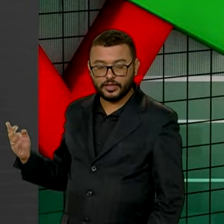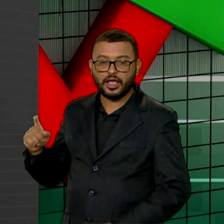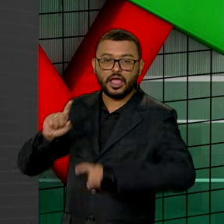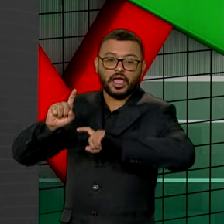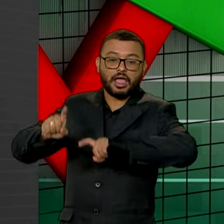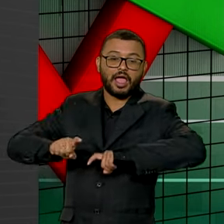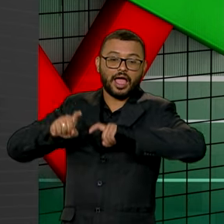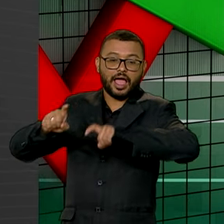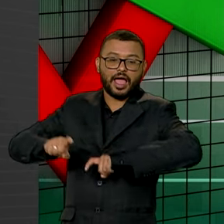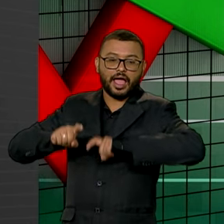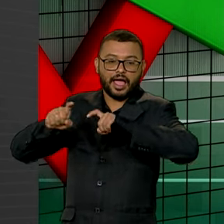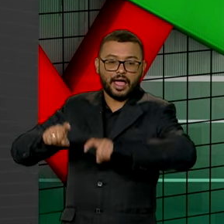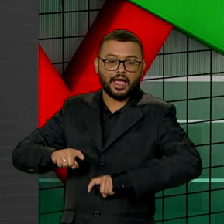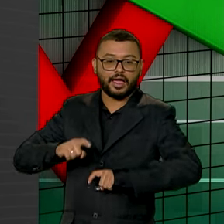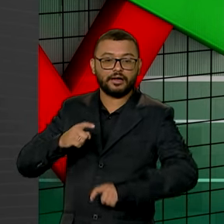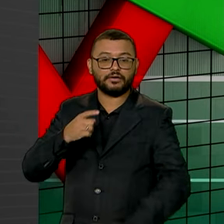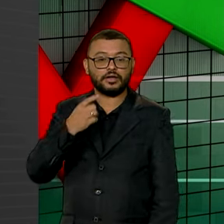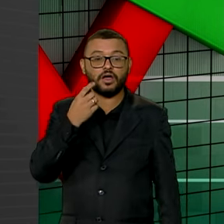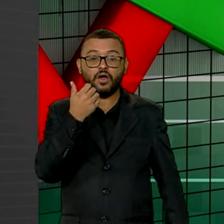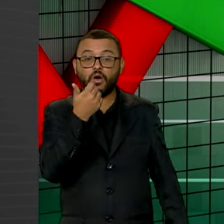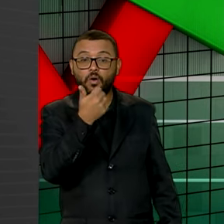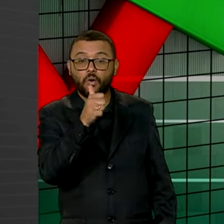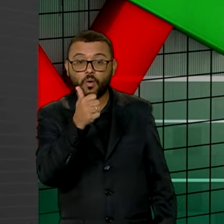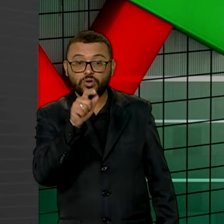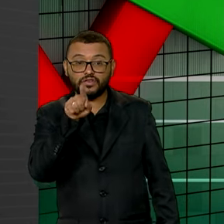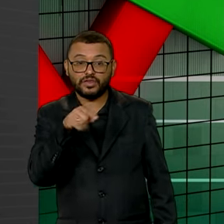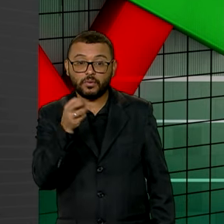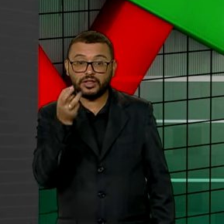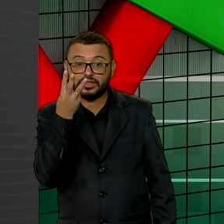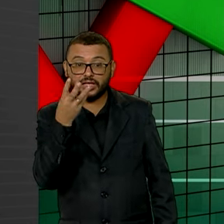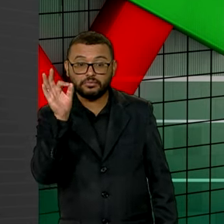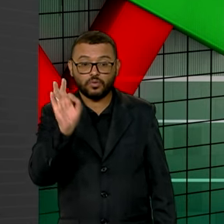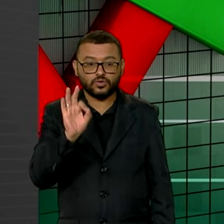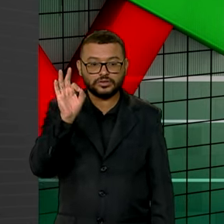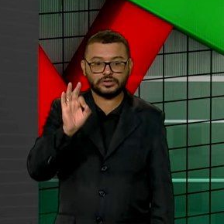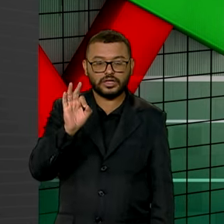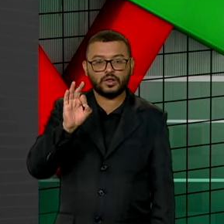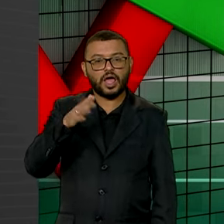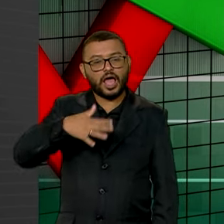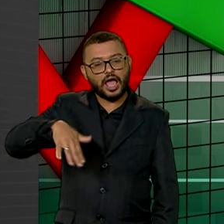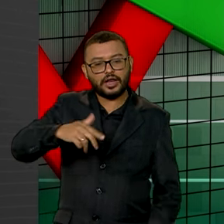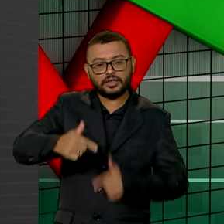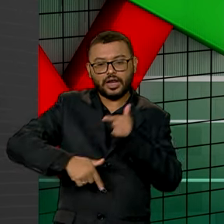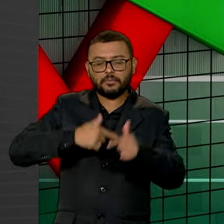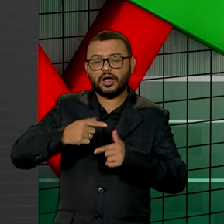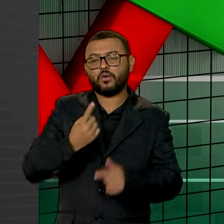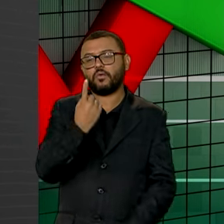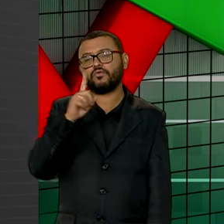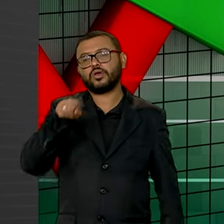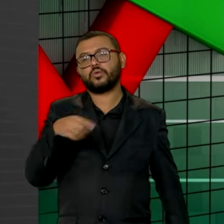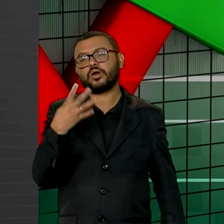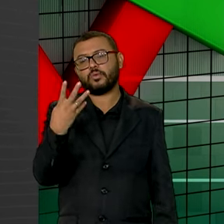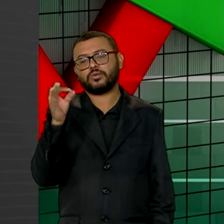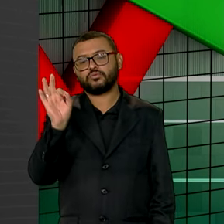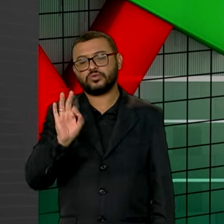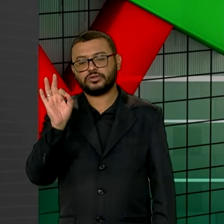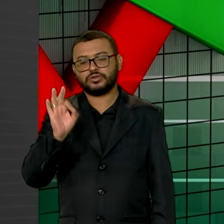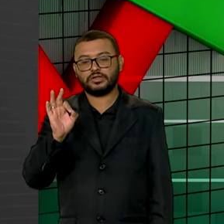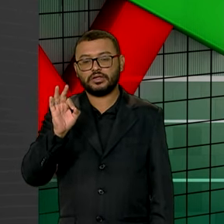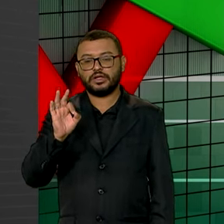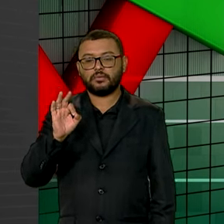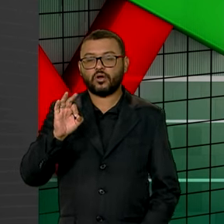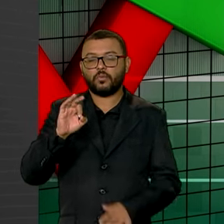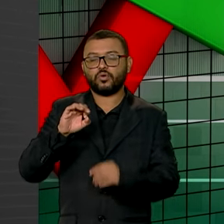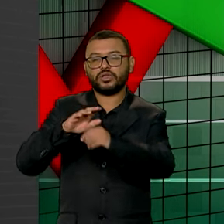agropecuária registrou alta de 11,3%. Serviços cresceu 1,4%. No setor